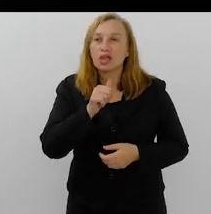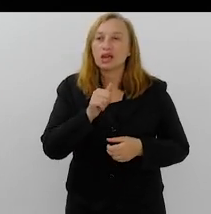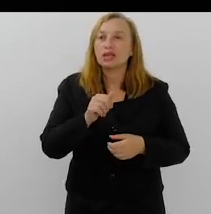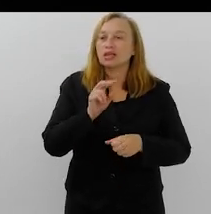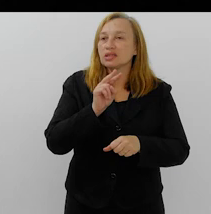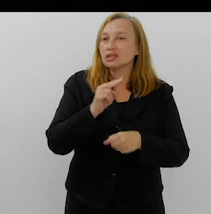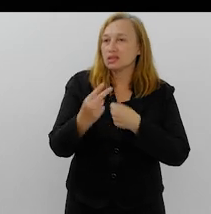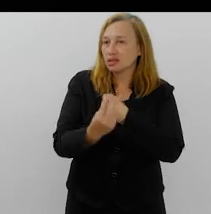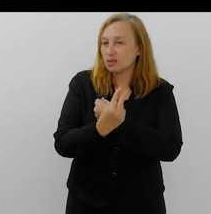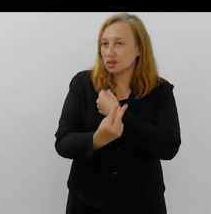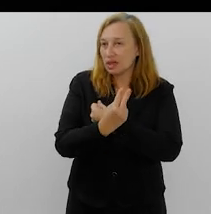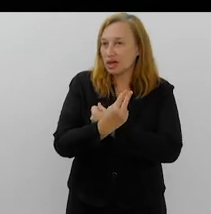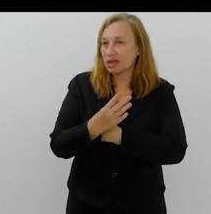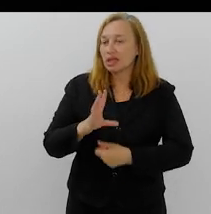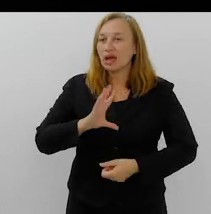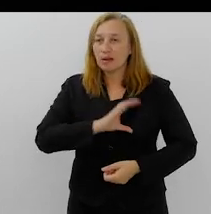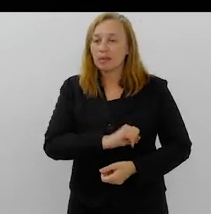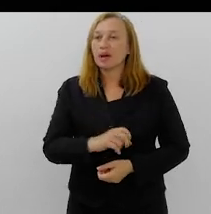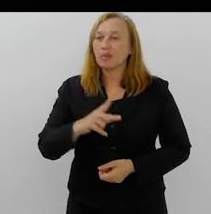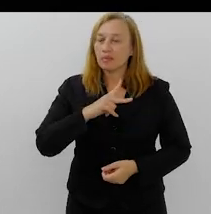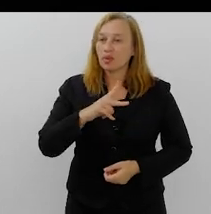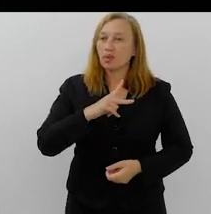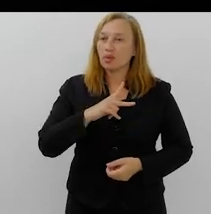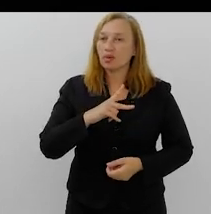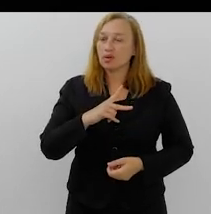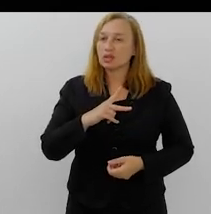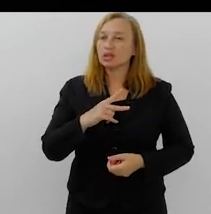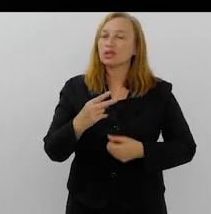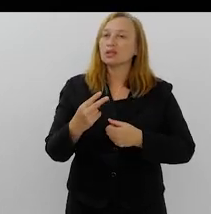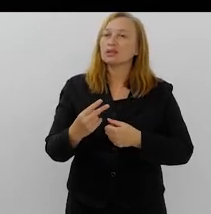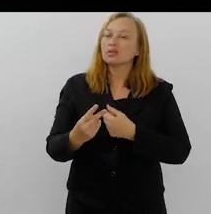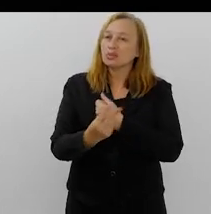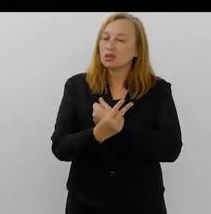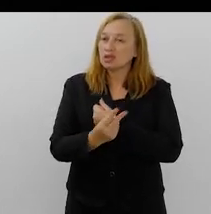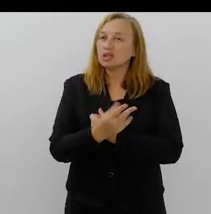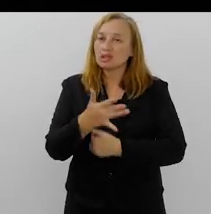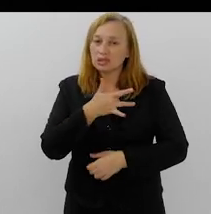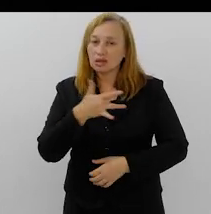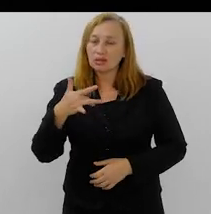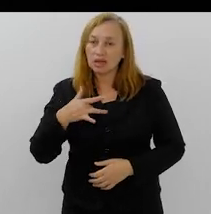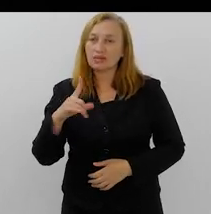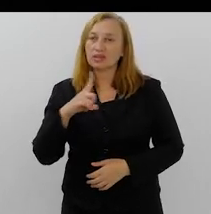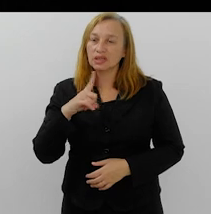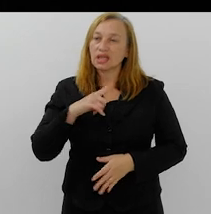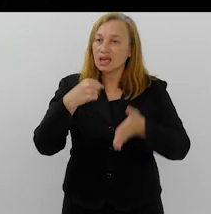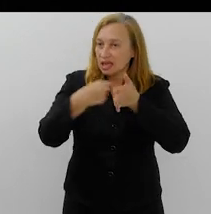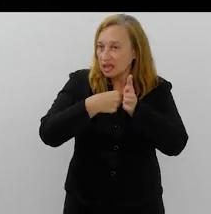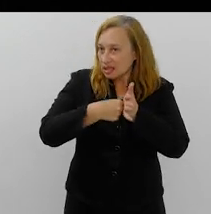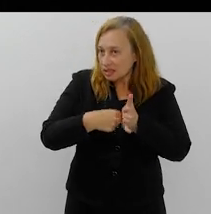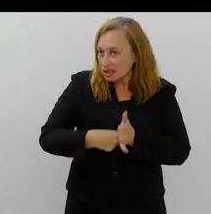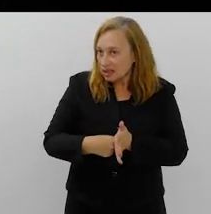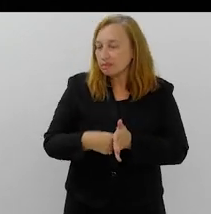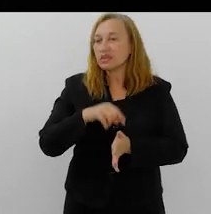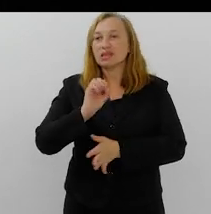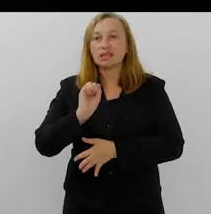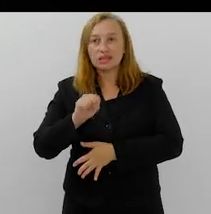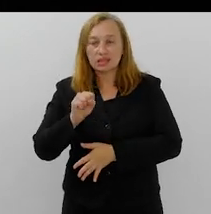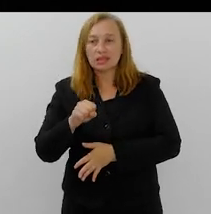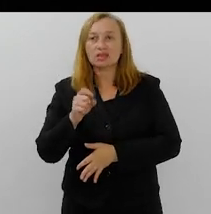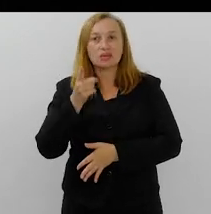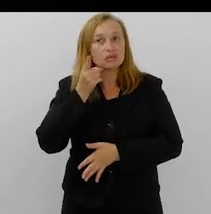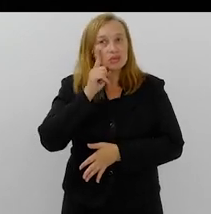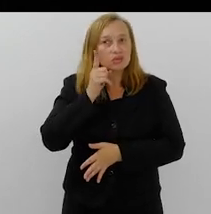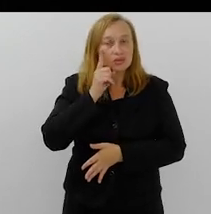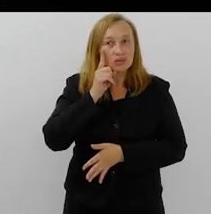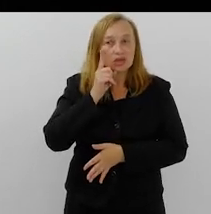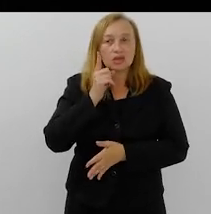screening populacional das mulheres se cuidarem se amarem e se amar é tentar se manter saudável é fazer os exames